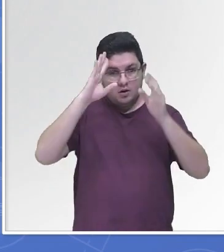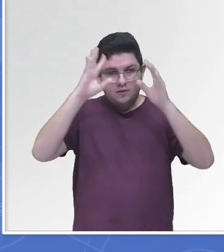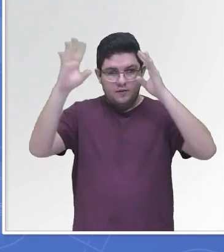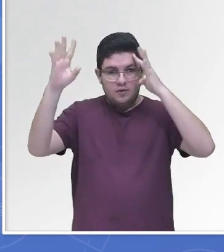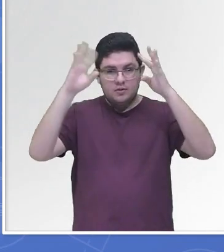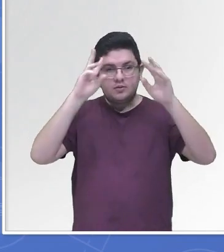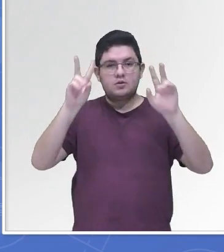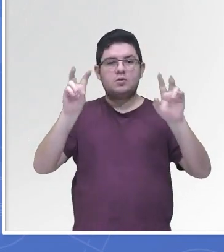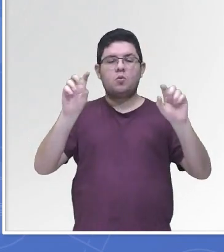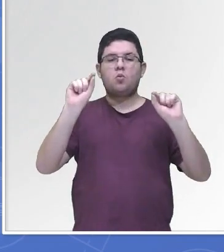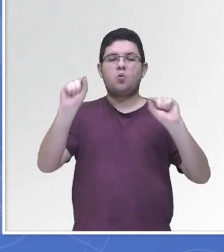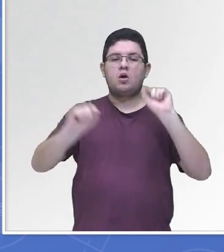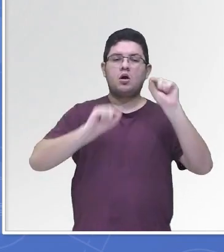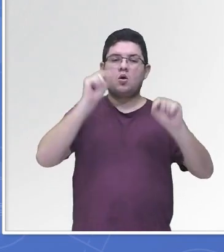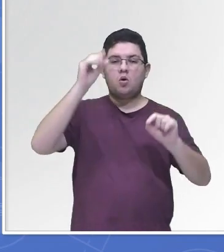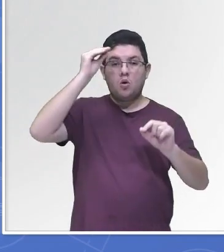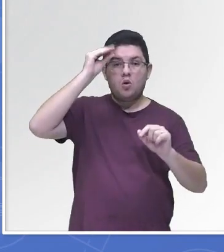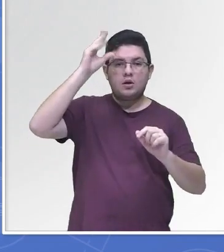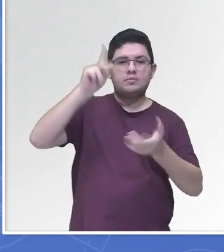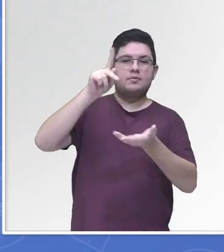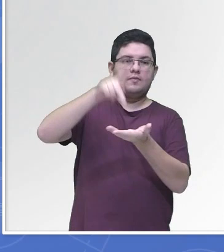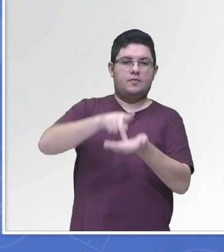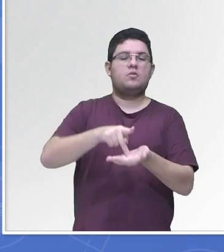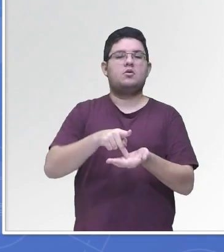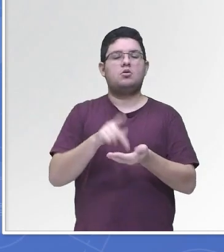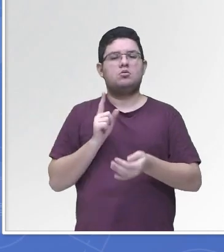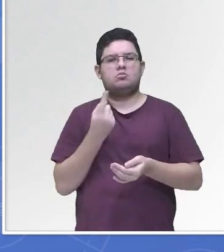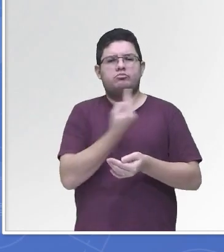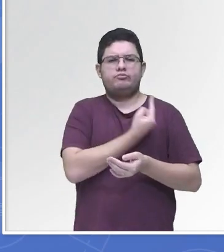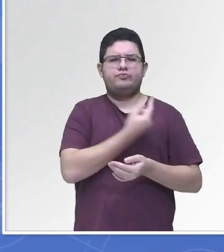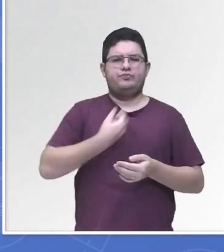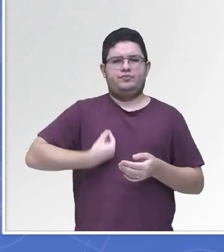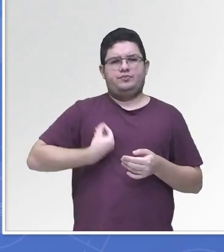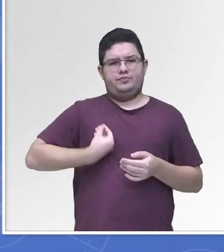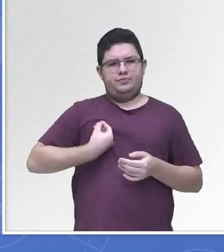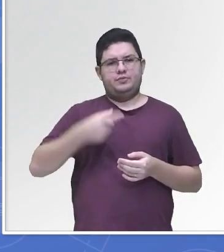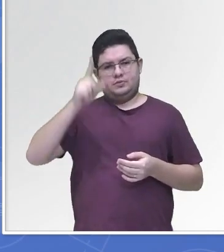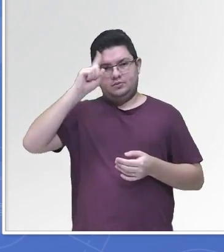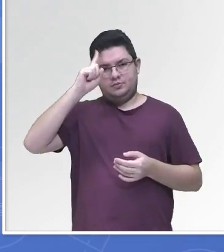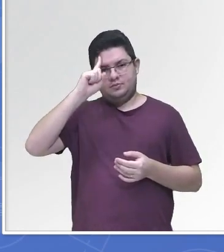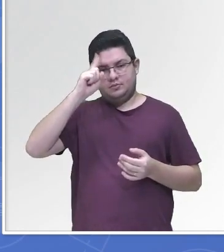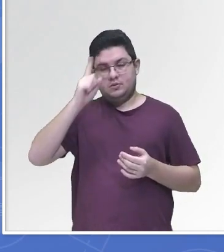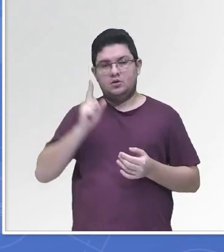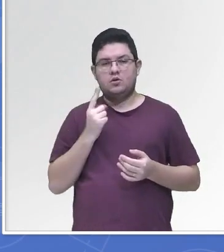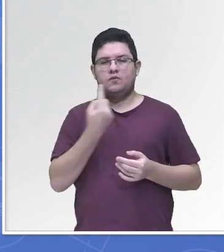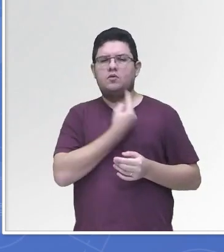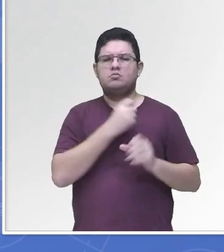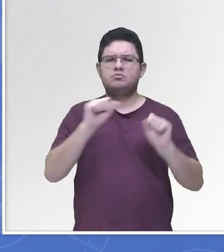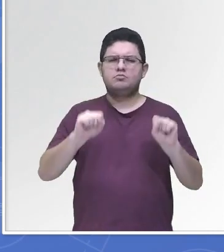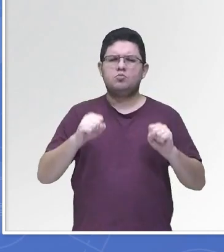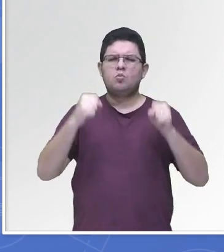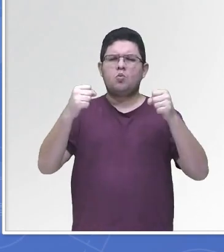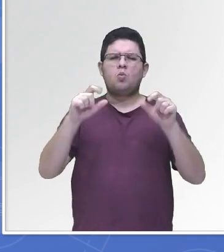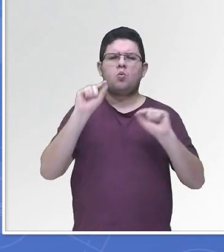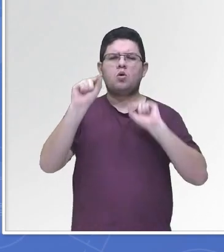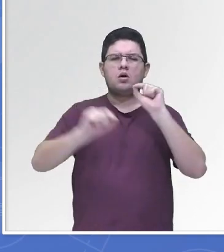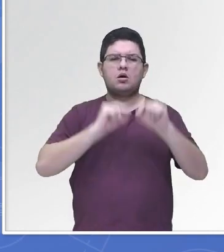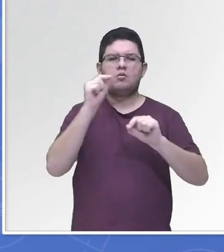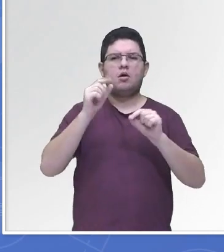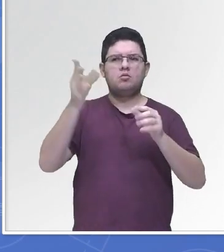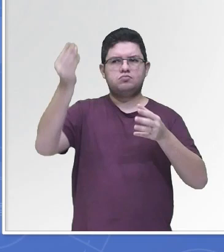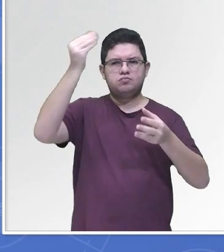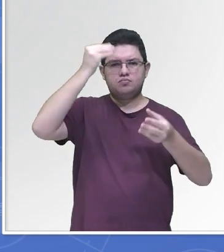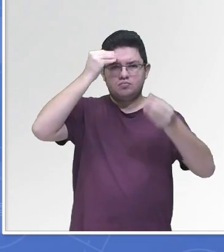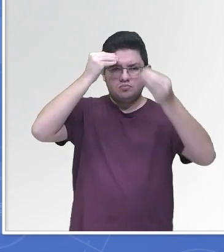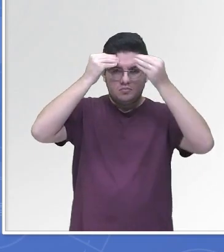esse conhecimento, essa realidade, tudo aquilo que nós vivenciamos no nosso dia a dia. E vamos procurar cada vez mais nos capacitarmos